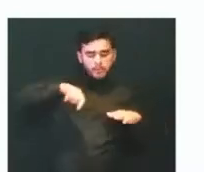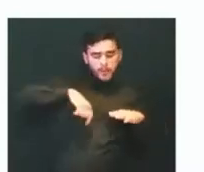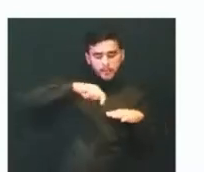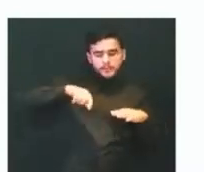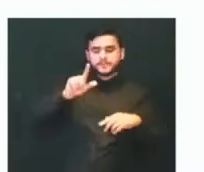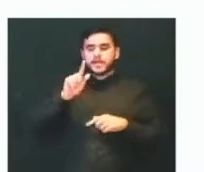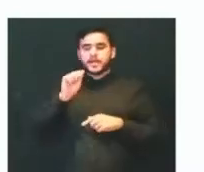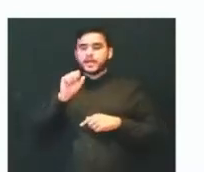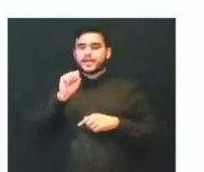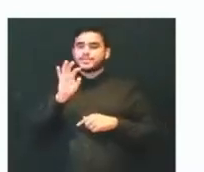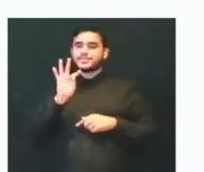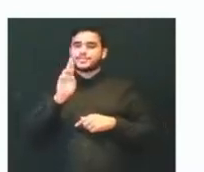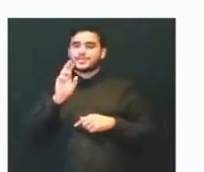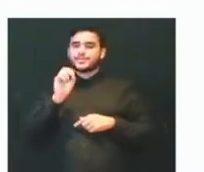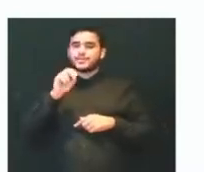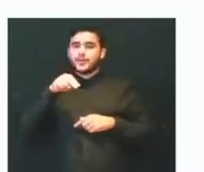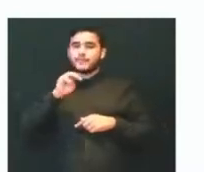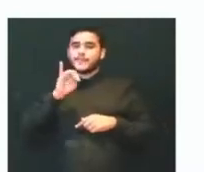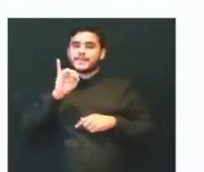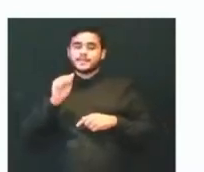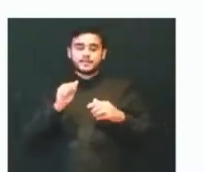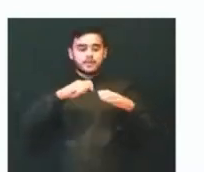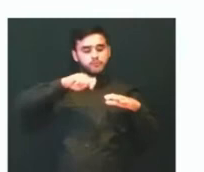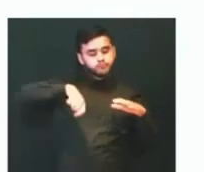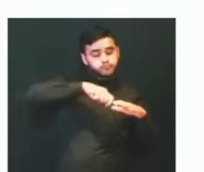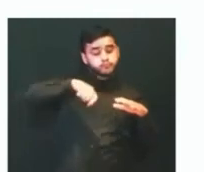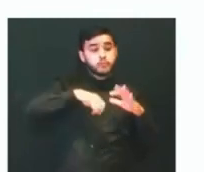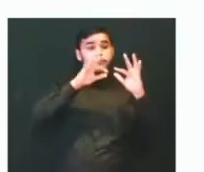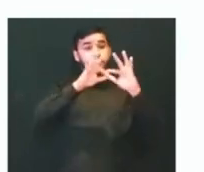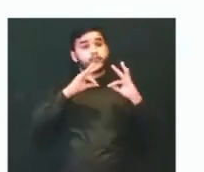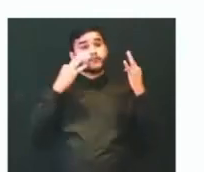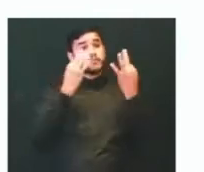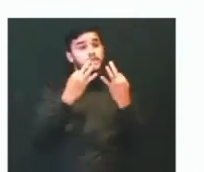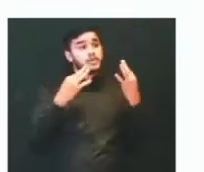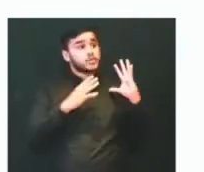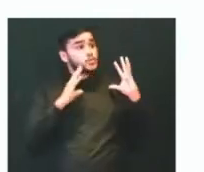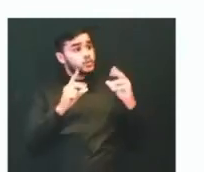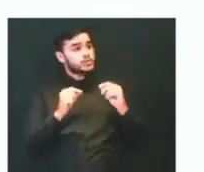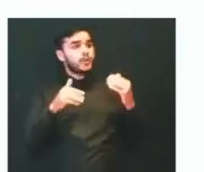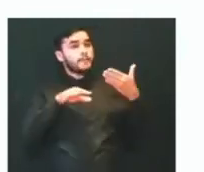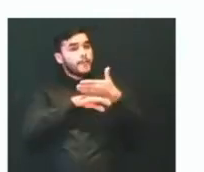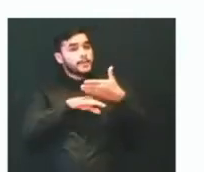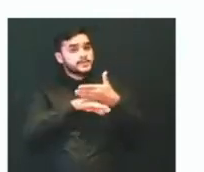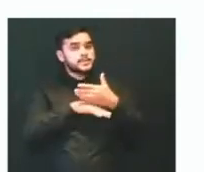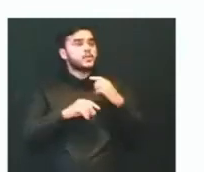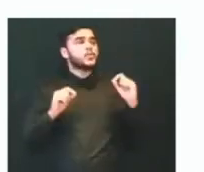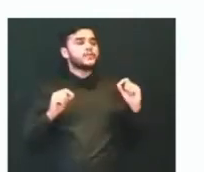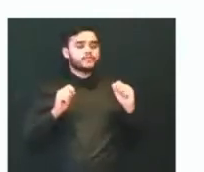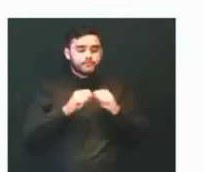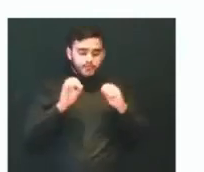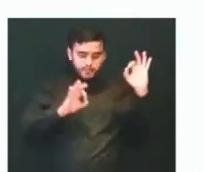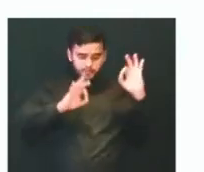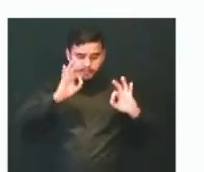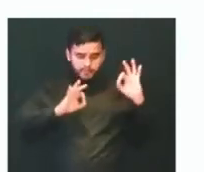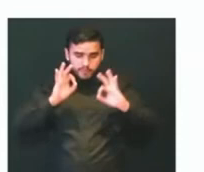pacientes oncológicos, porque é uma forma de ter a interação da família, quando a família se junta para elaborar